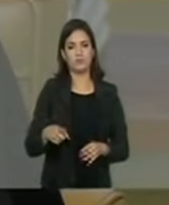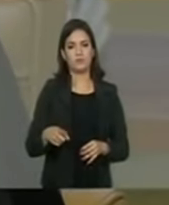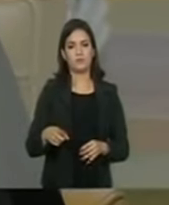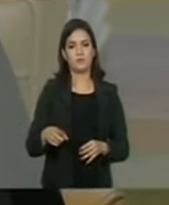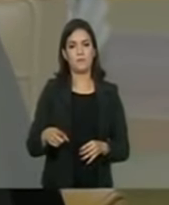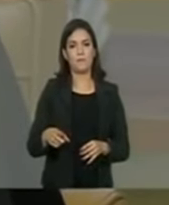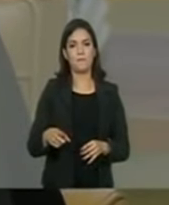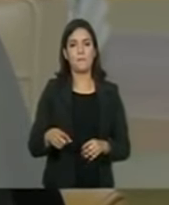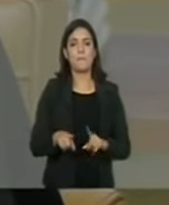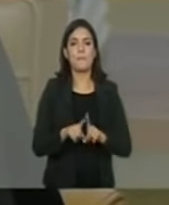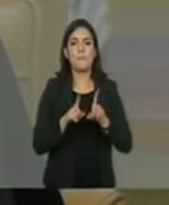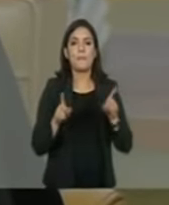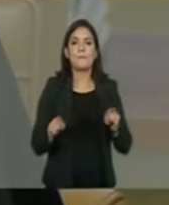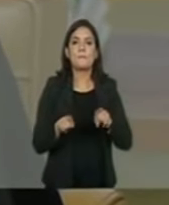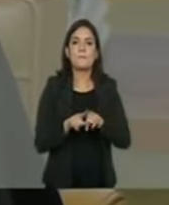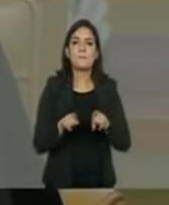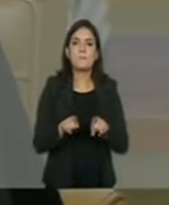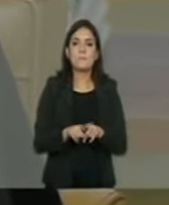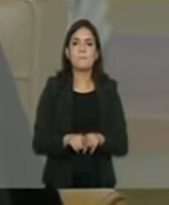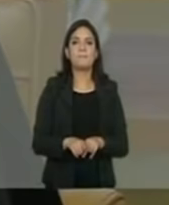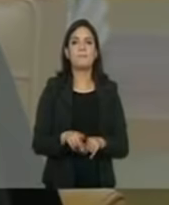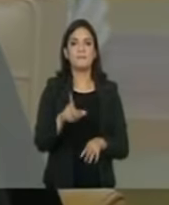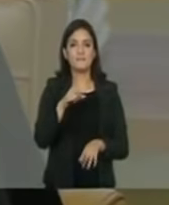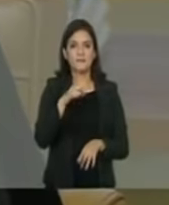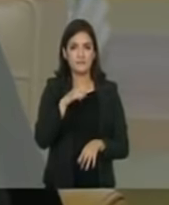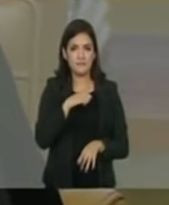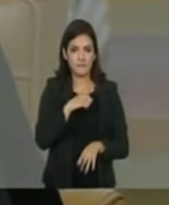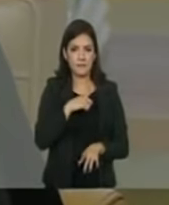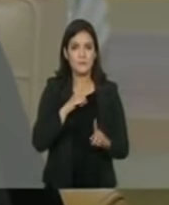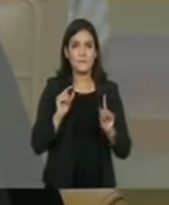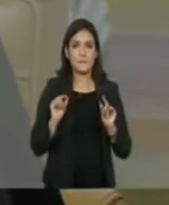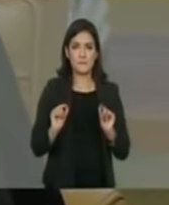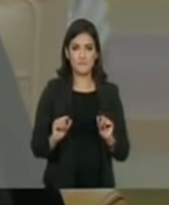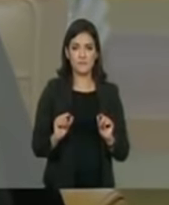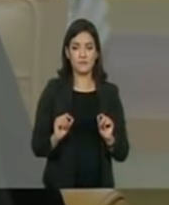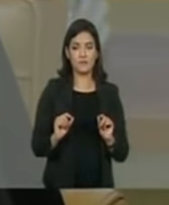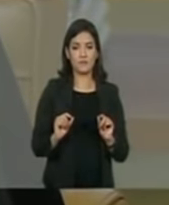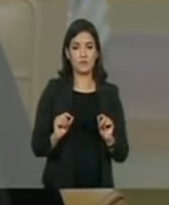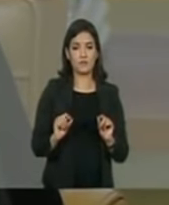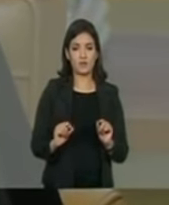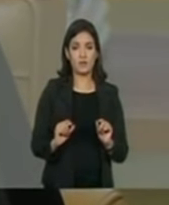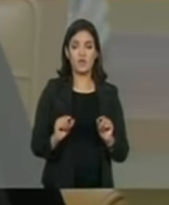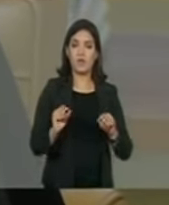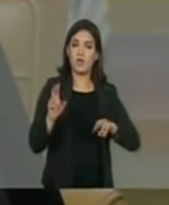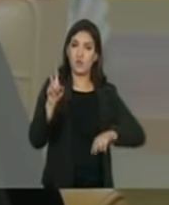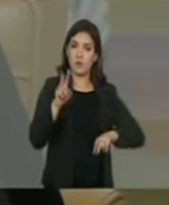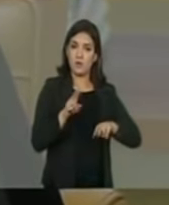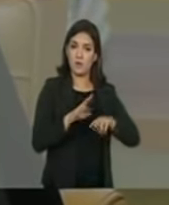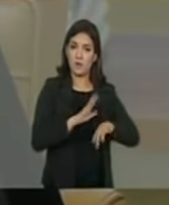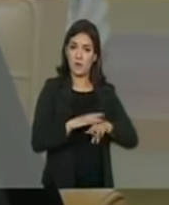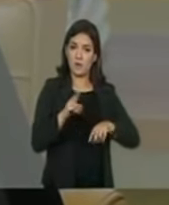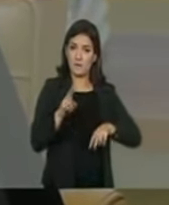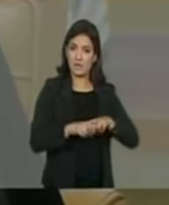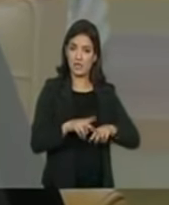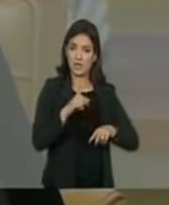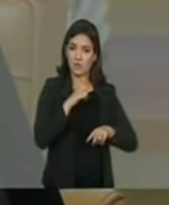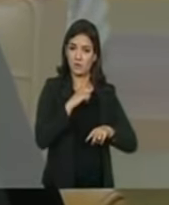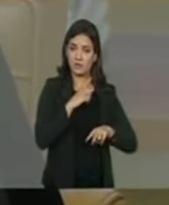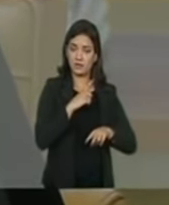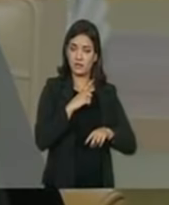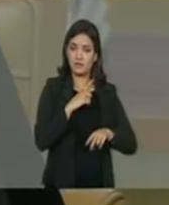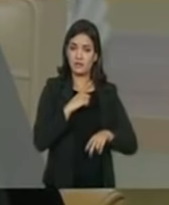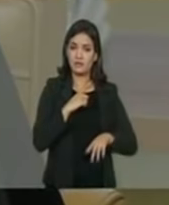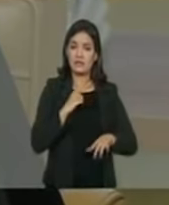indeclinável a persecutio criminis portanto a percepção penal só as limitações